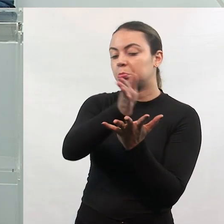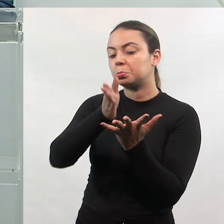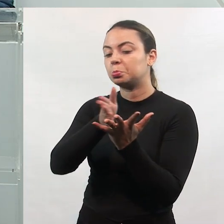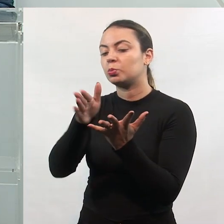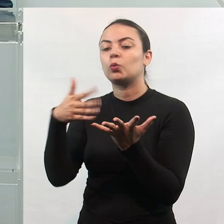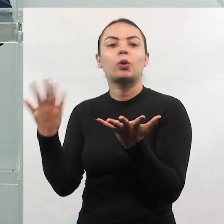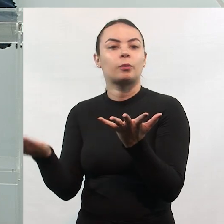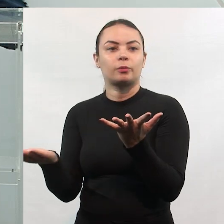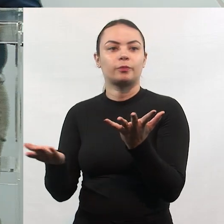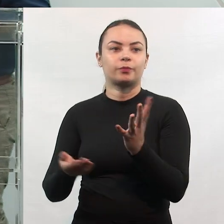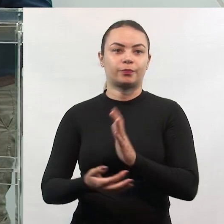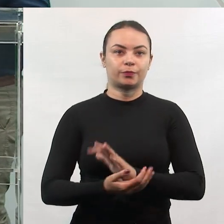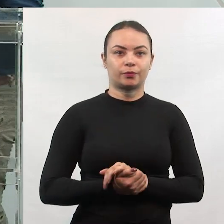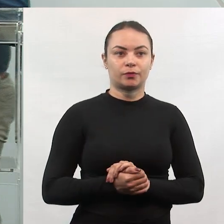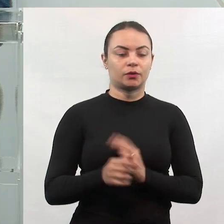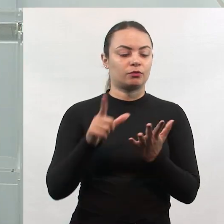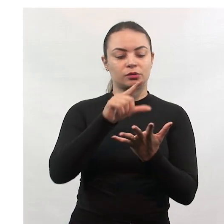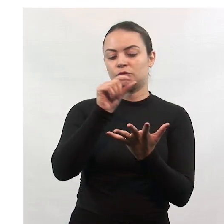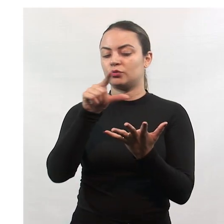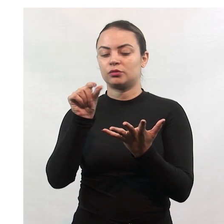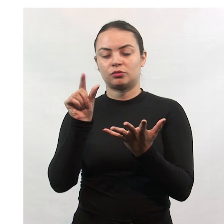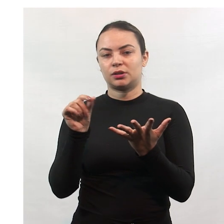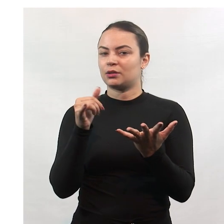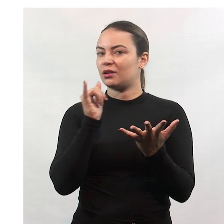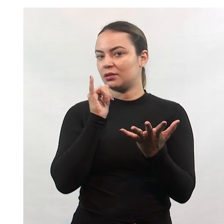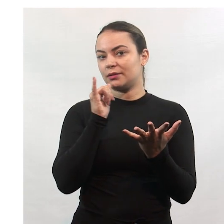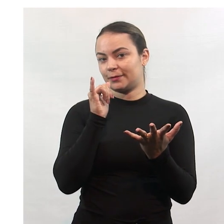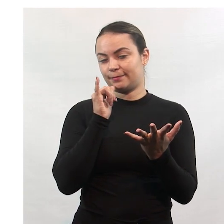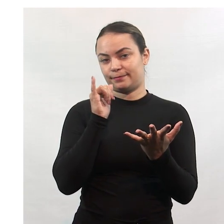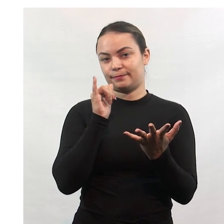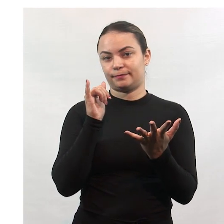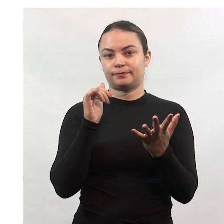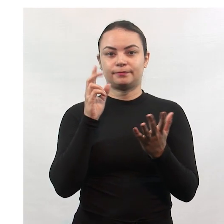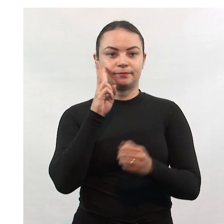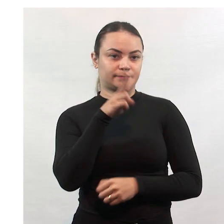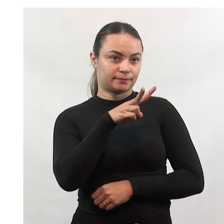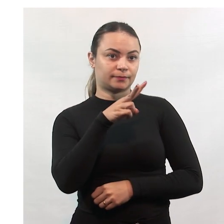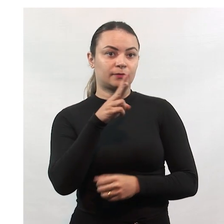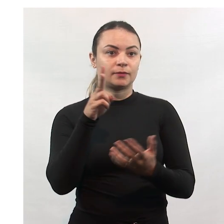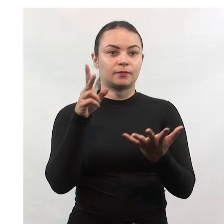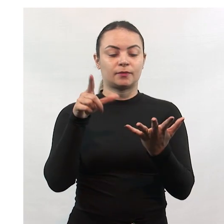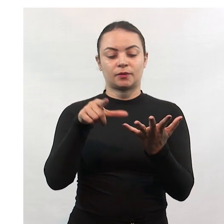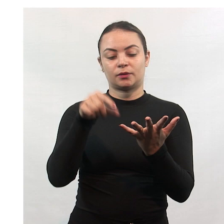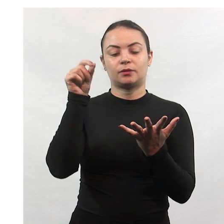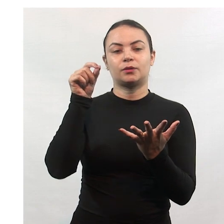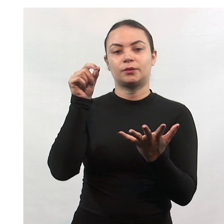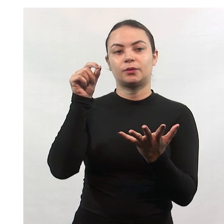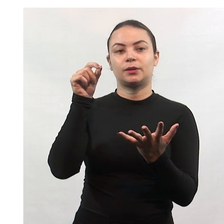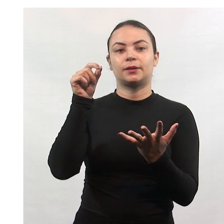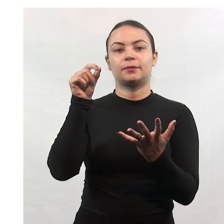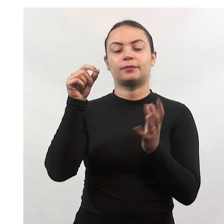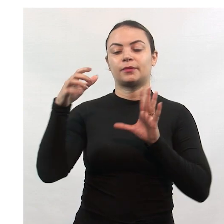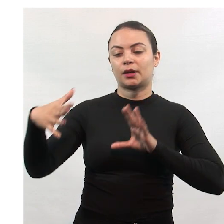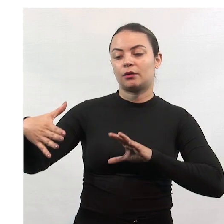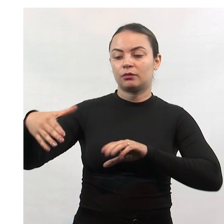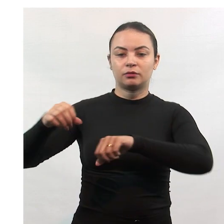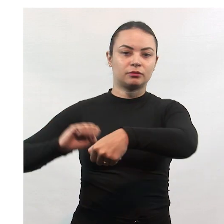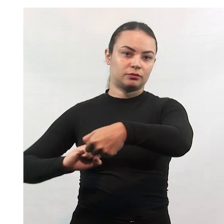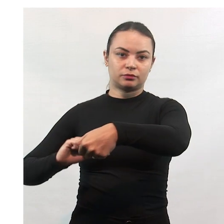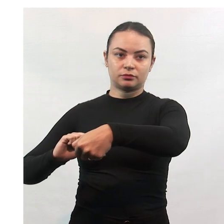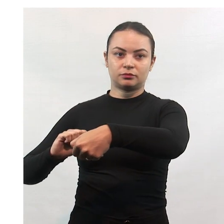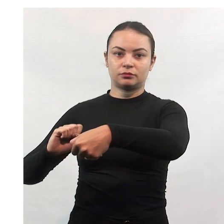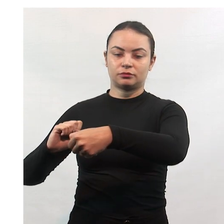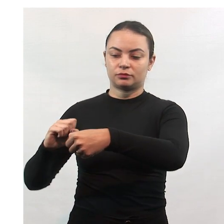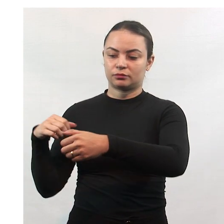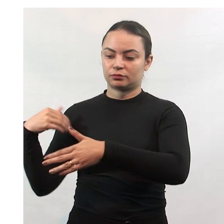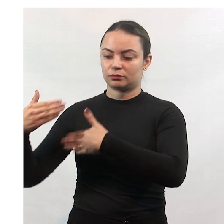desse tema, né? Vamos pegar um tema aqui, por exemplo, da nossa tela, a formação, né? Dentro da linha